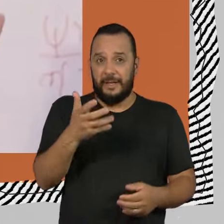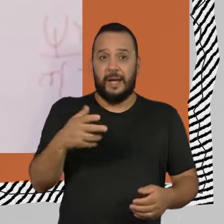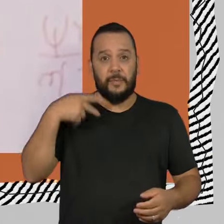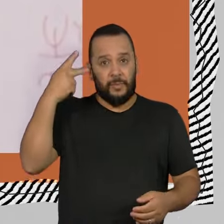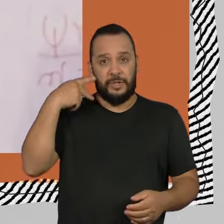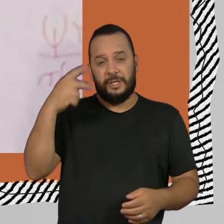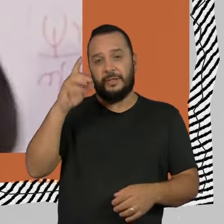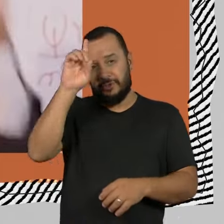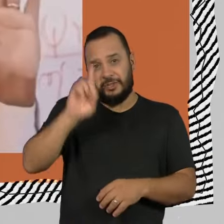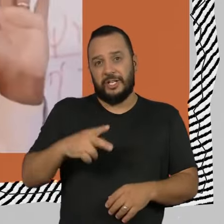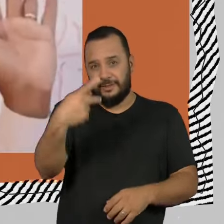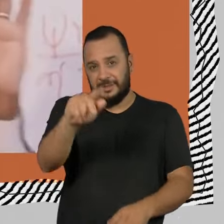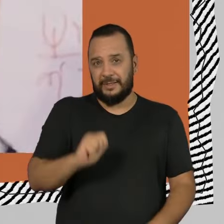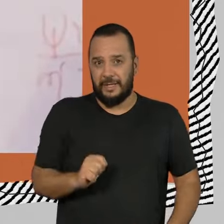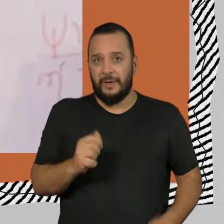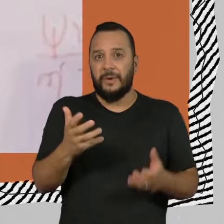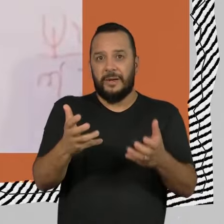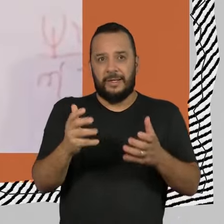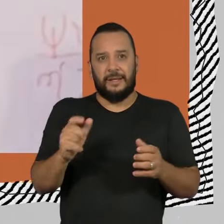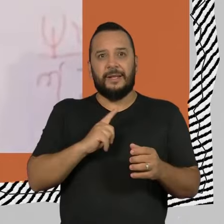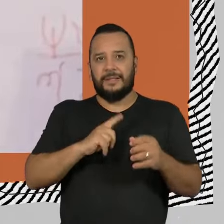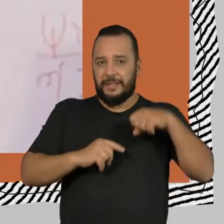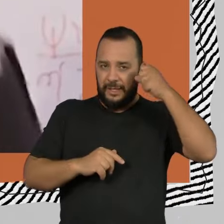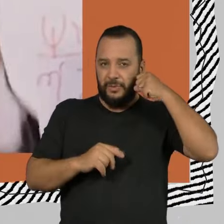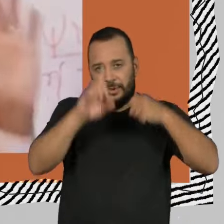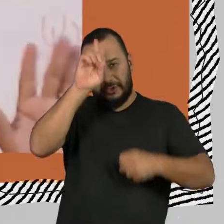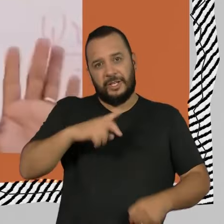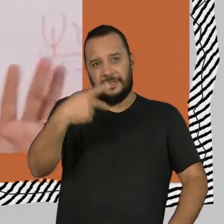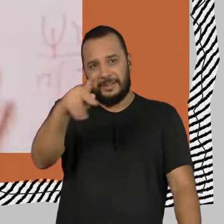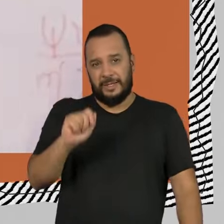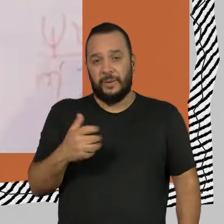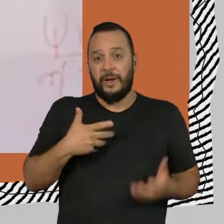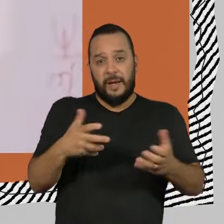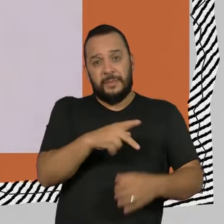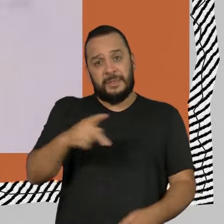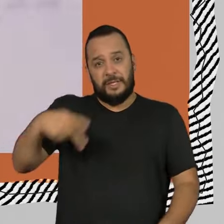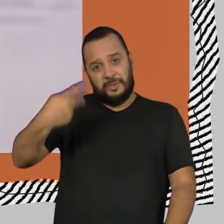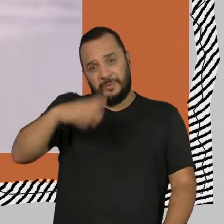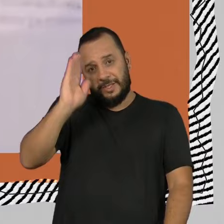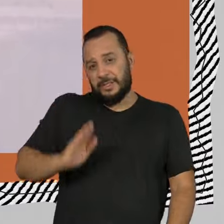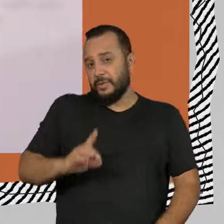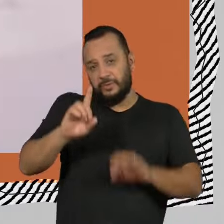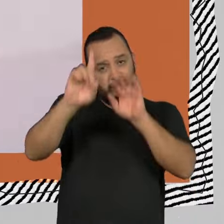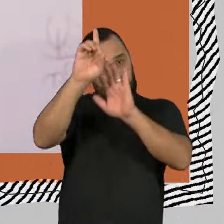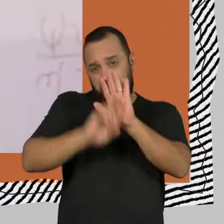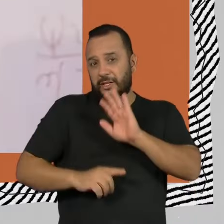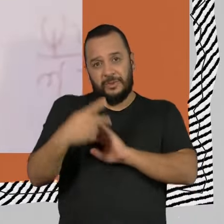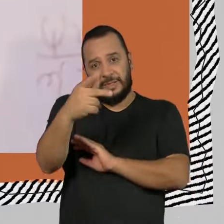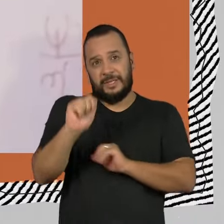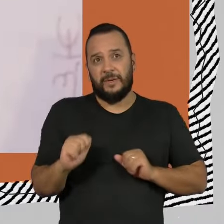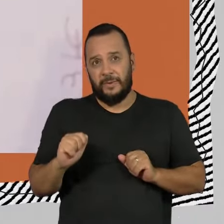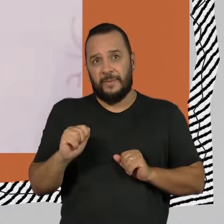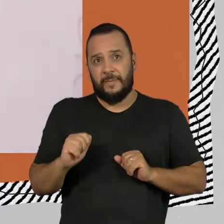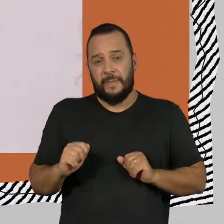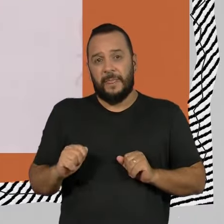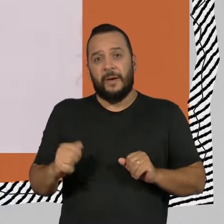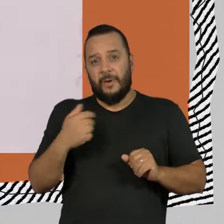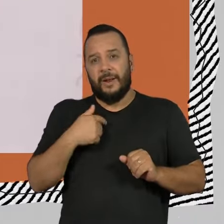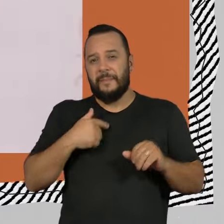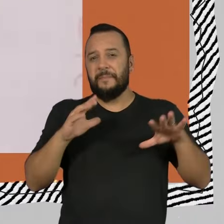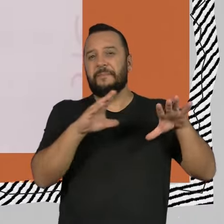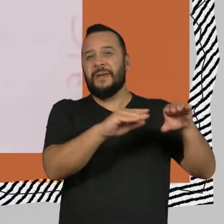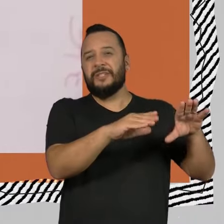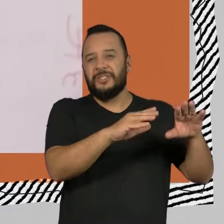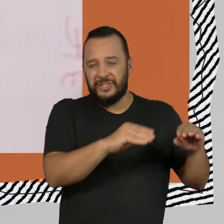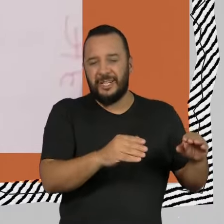um direito seu Se Tu Quiseres ser senador é um direito seu se tu quiser ser presidente da república é um direito seu agora mexer com a obra de